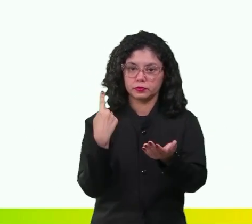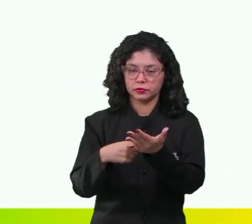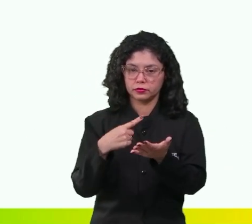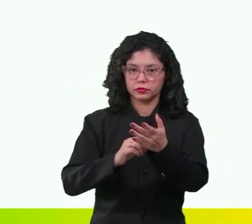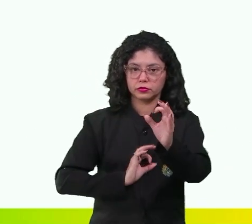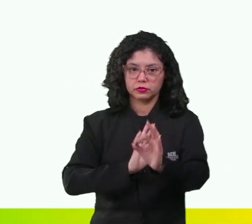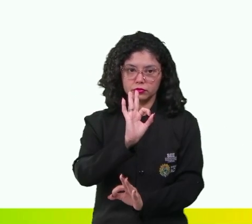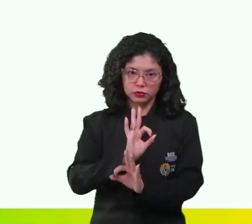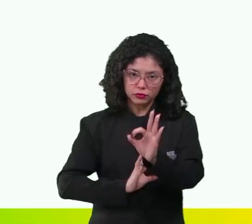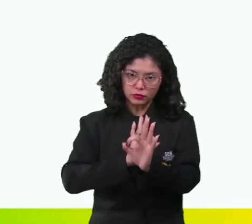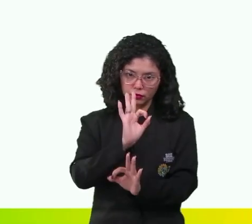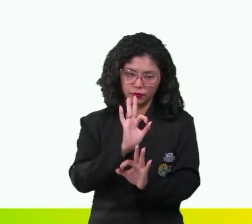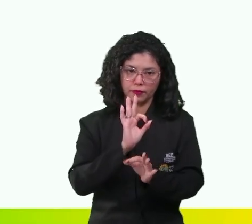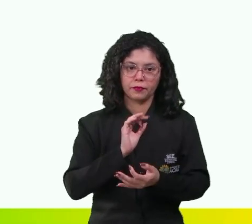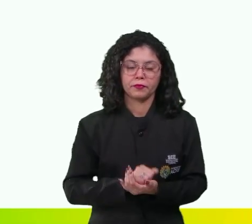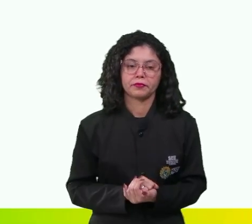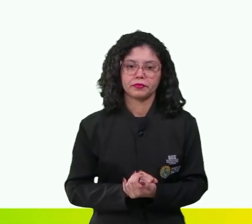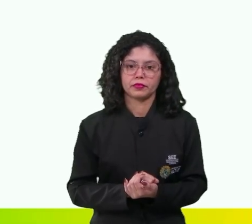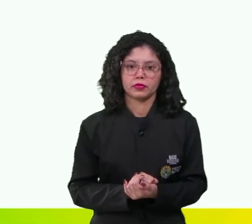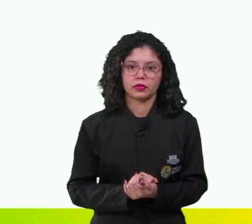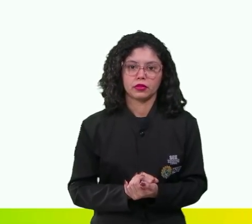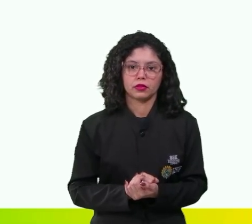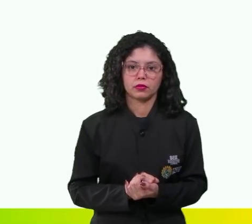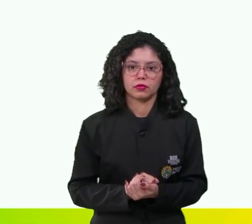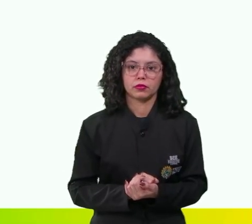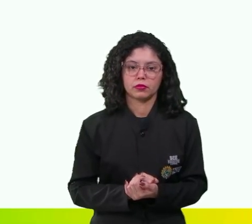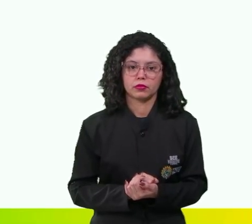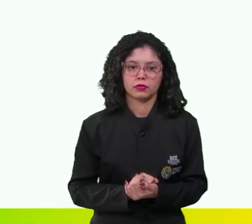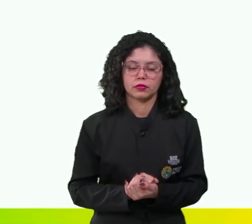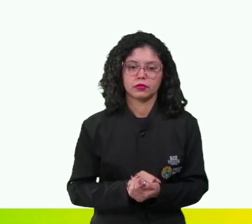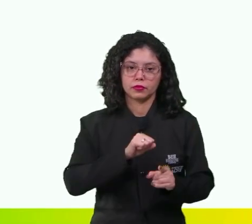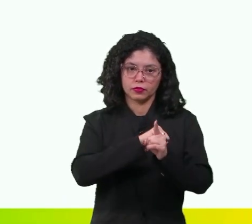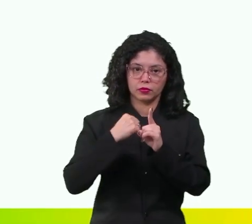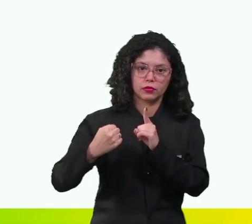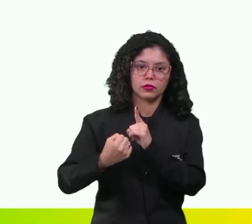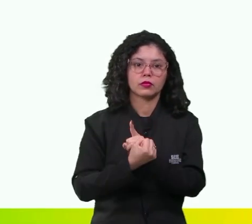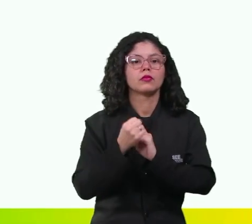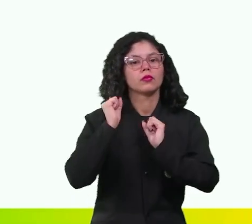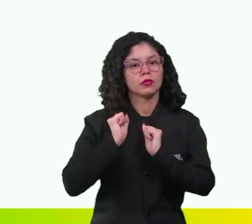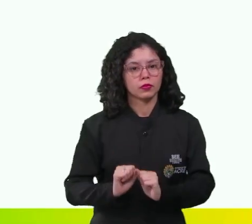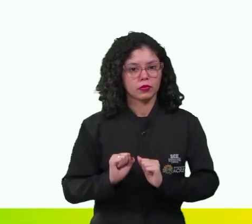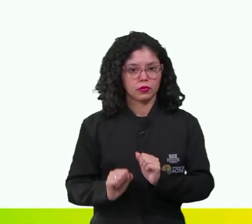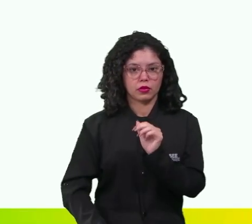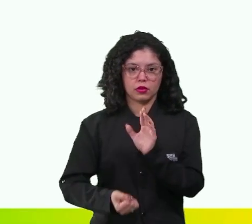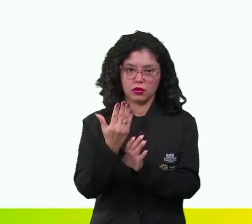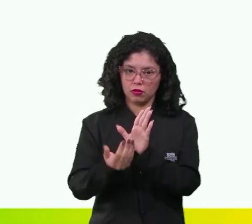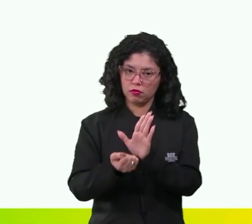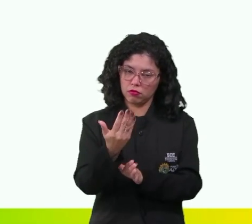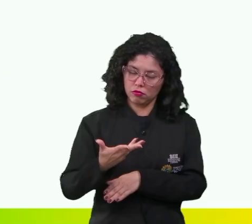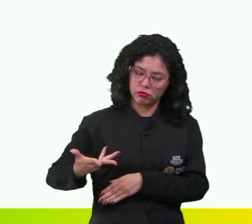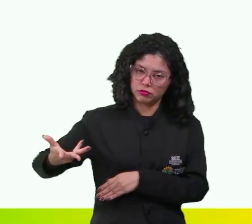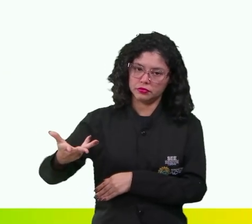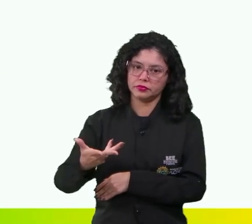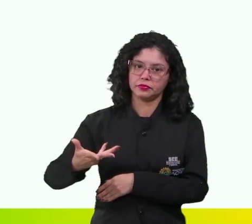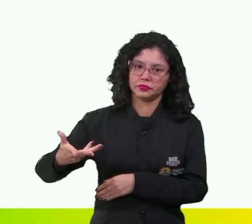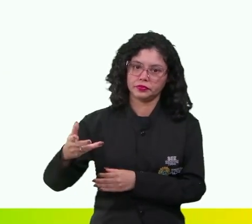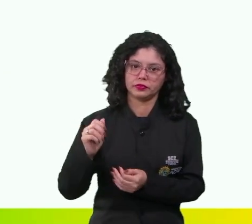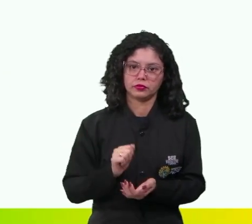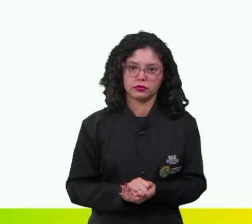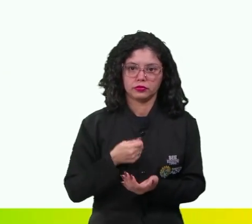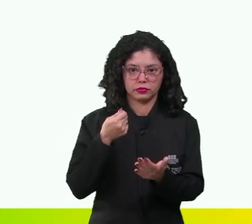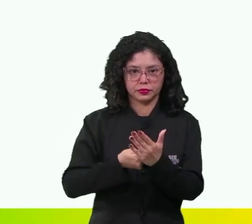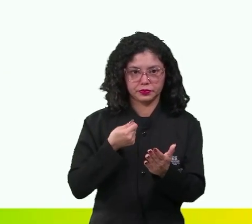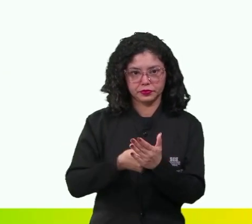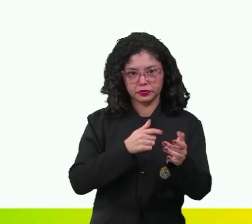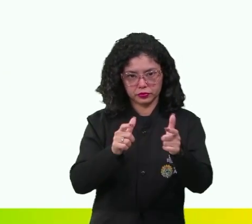um território e a marca da organização social sobre ele criam a